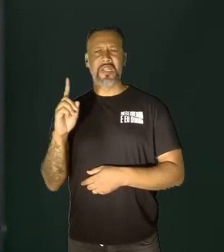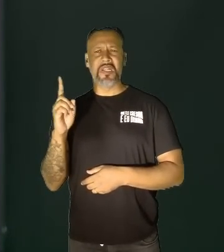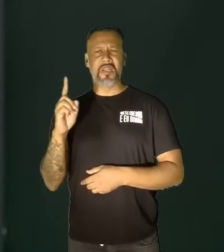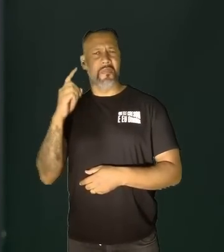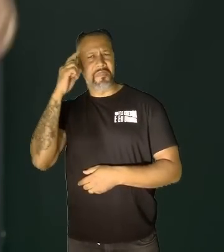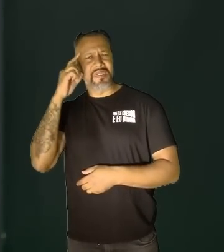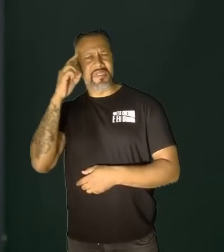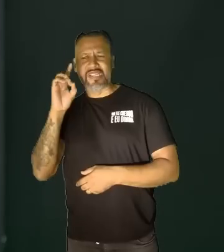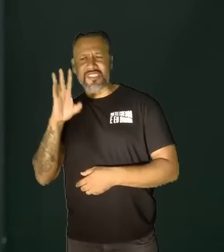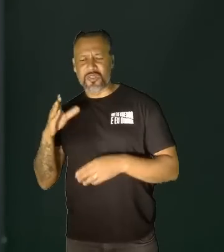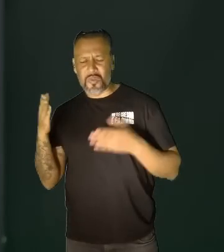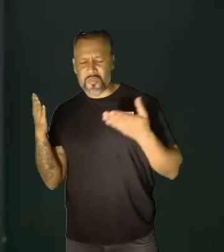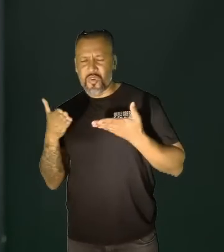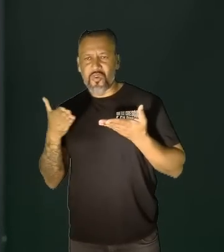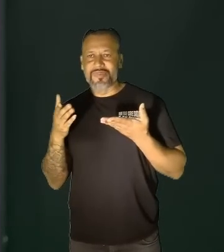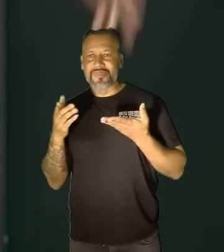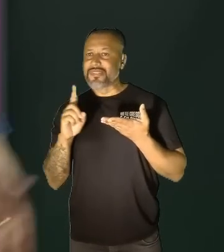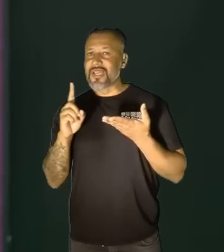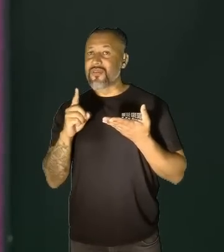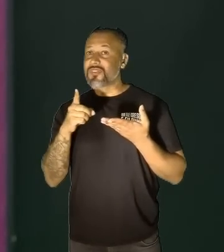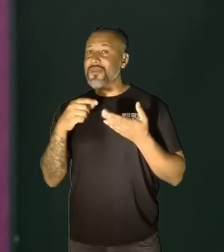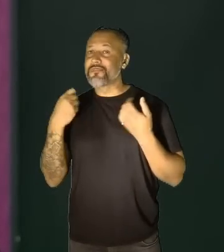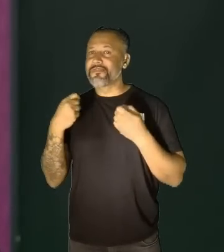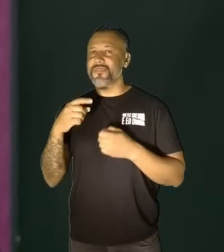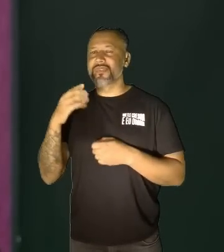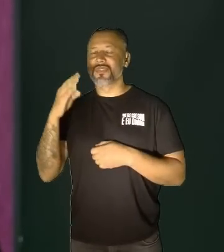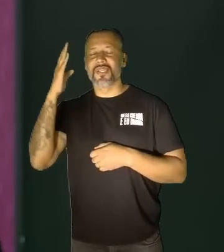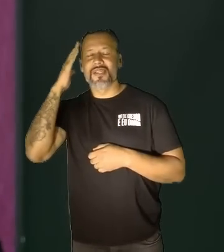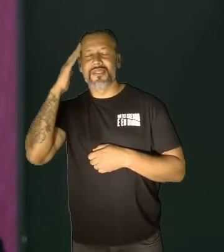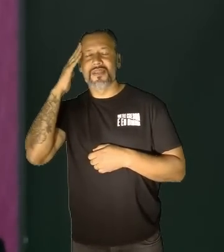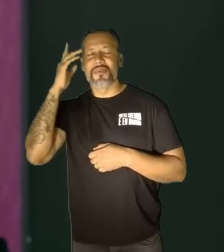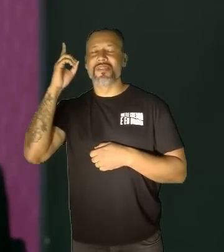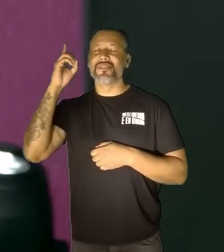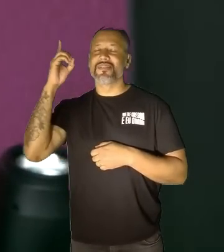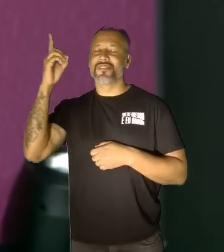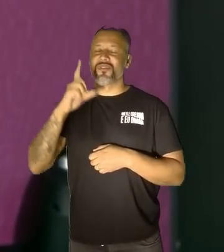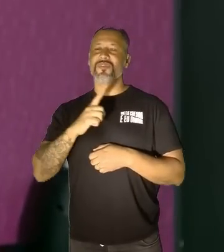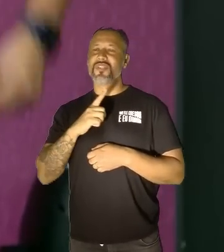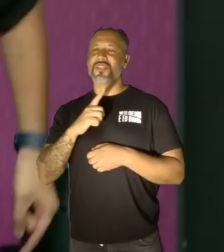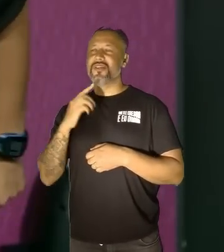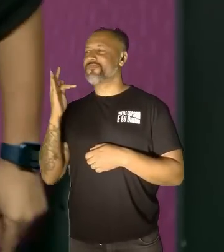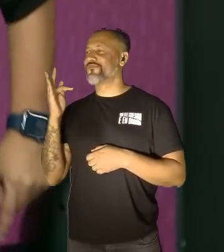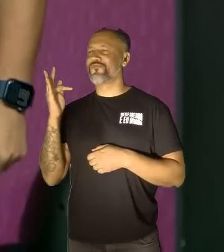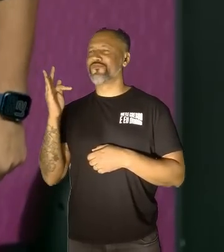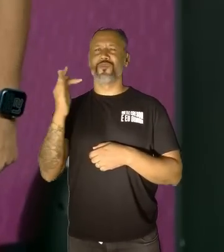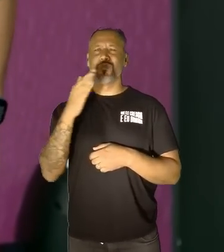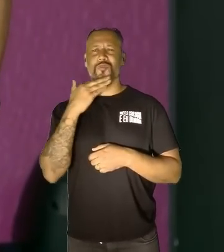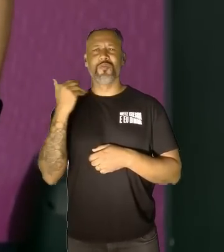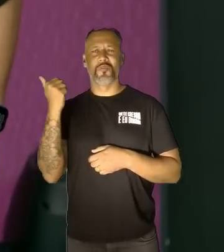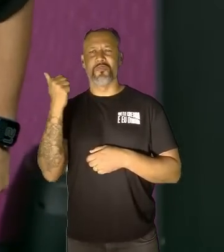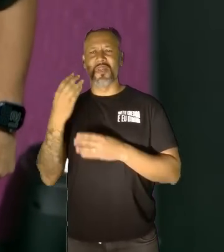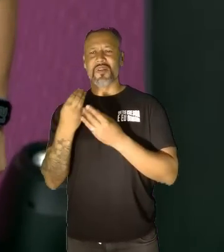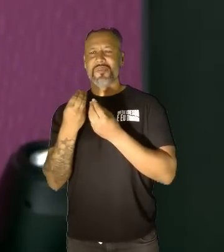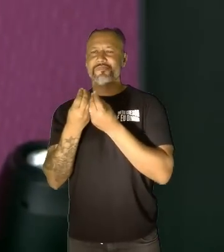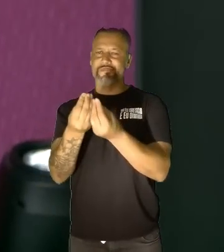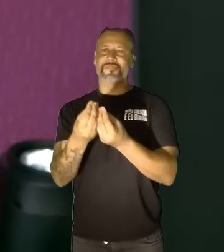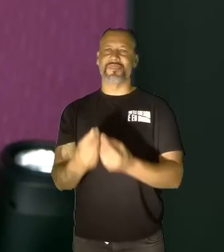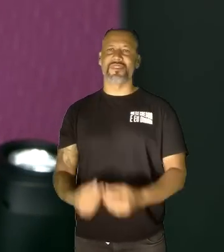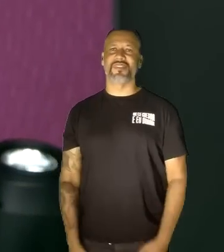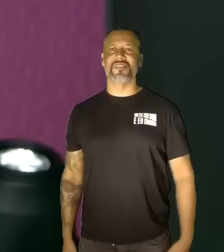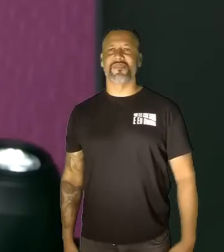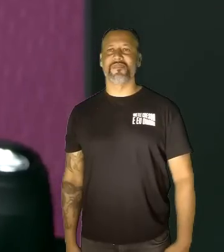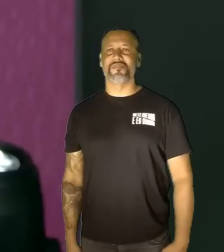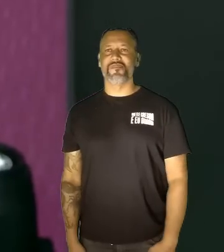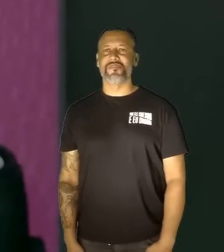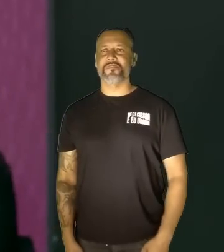ser, se você aprender que Deus tem planos para você, se você aprender que a unção de Deus está aqui, talvez teu pai não te ensinou, teu